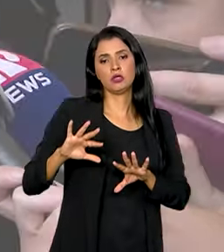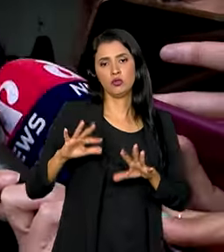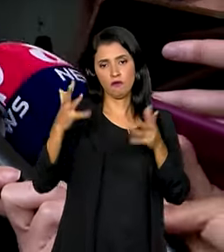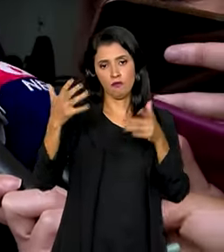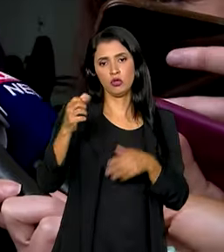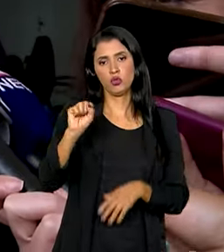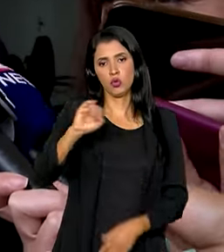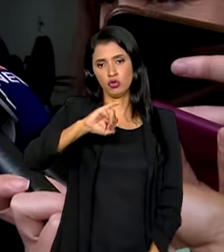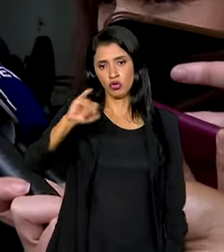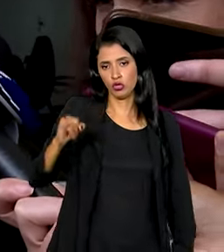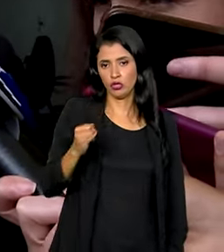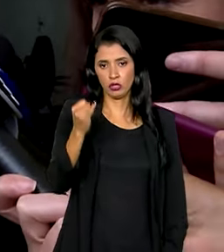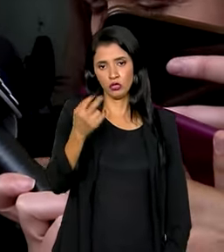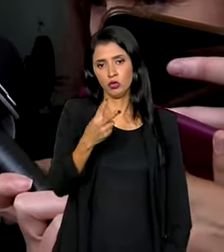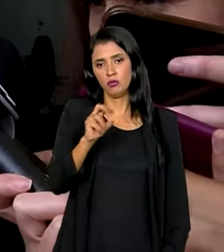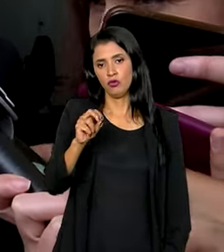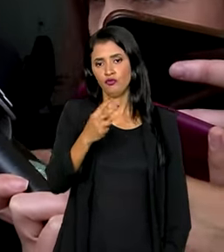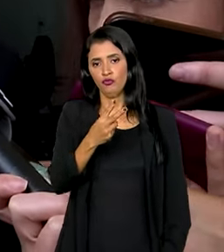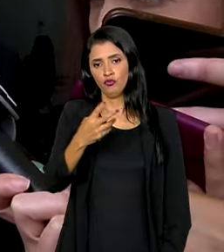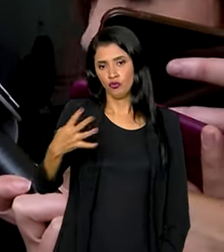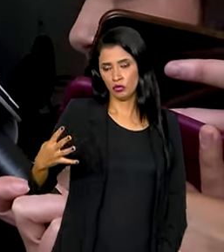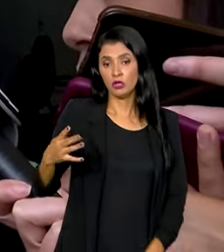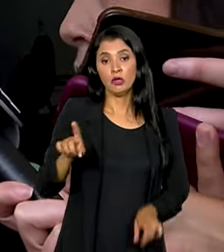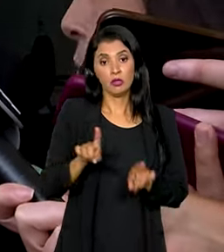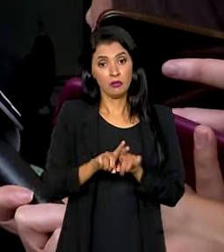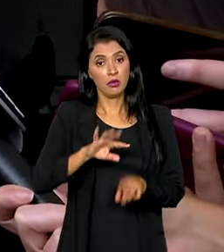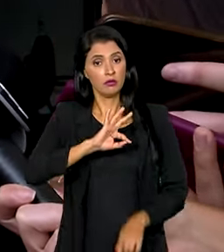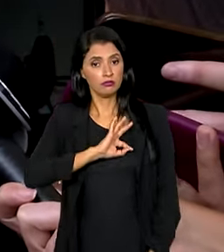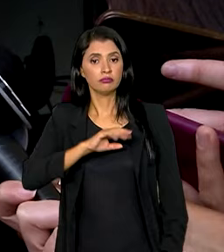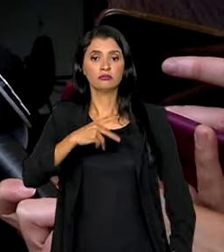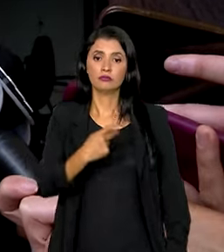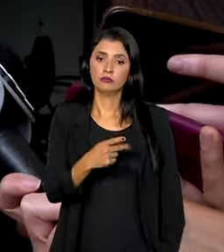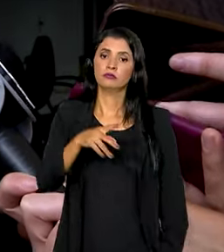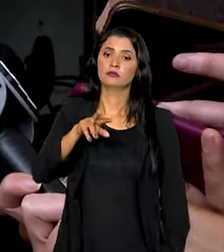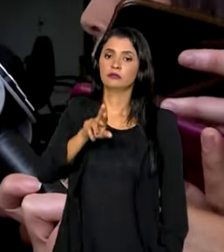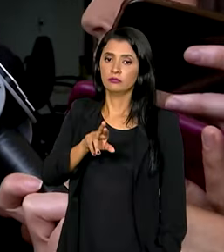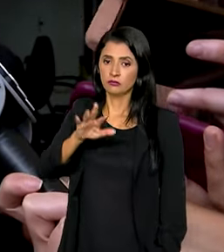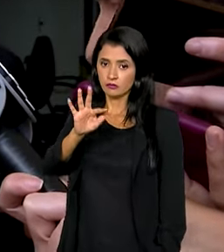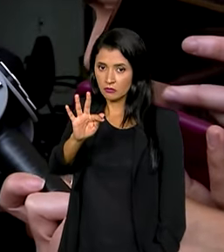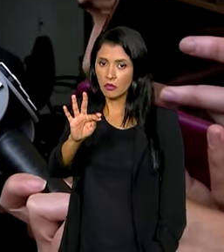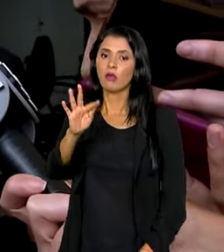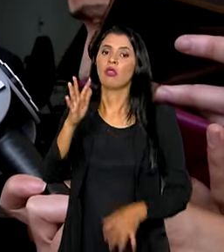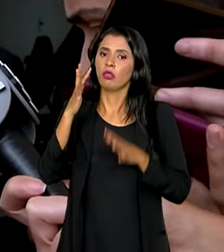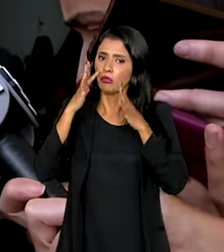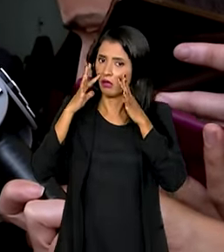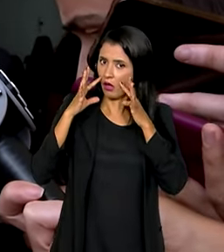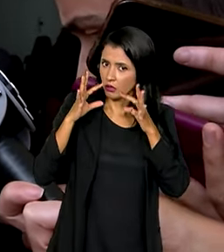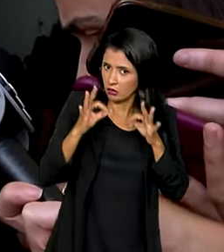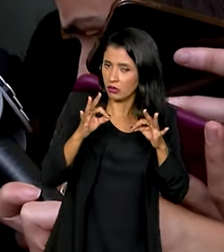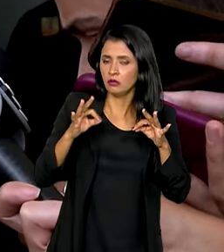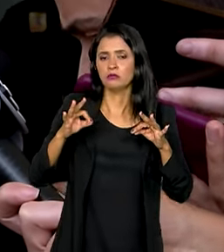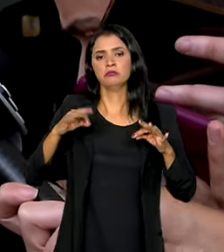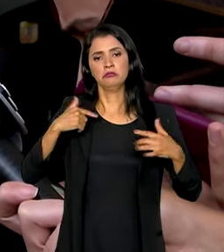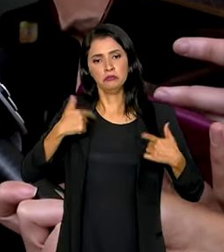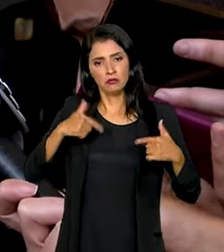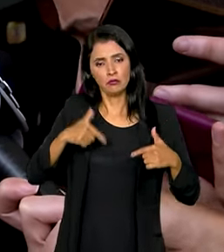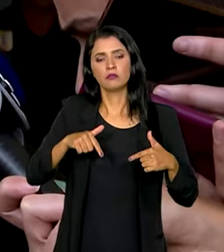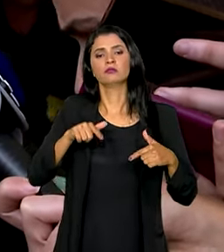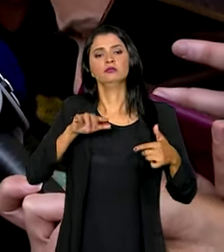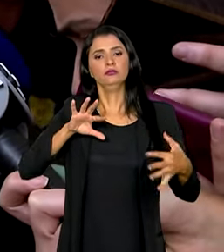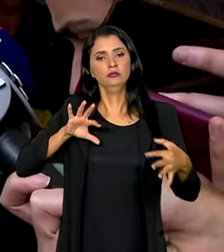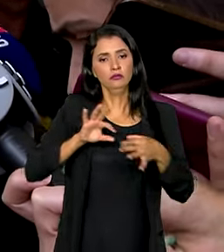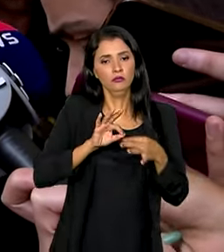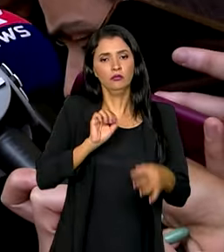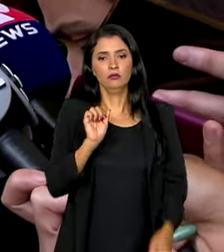dia 8. A Polícia Rodoviária Federal está também de prontidão, em sintonia com a ANTT, com a